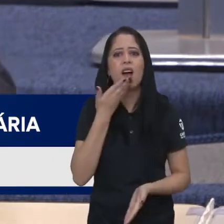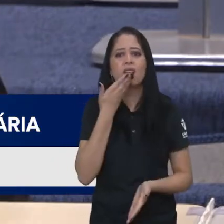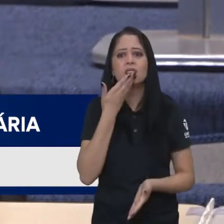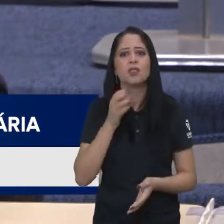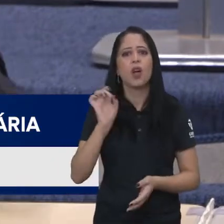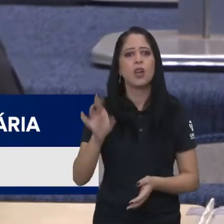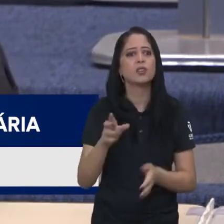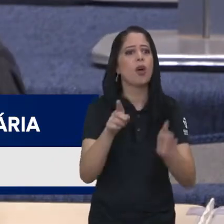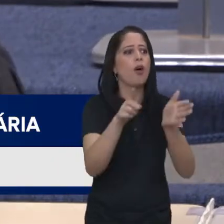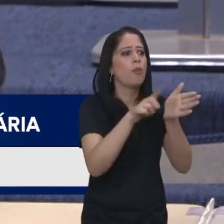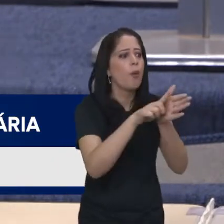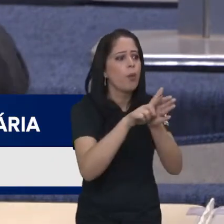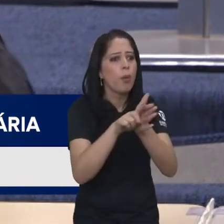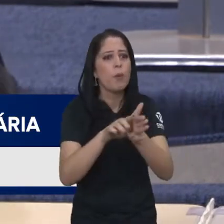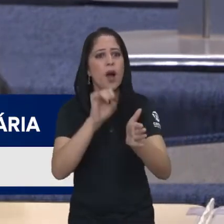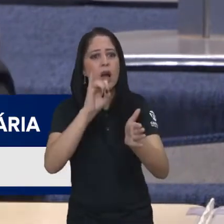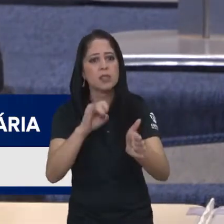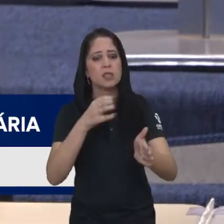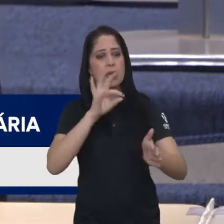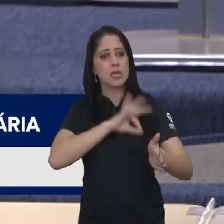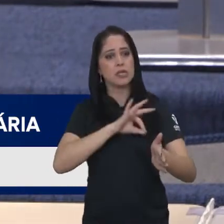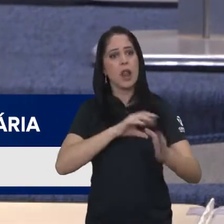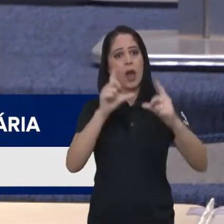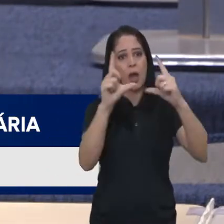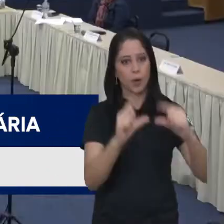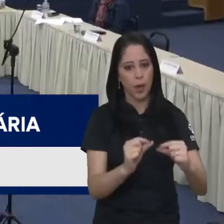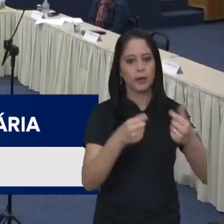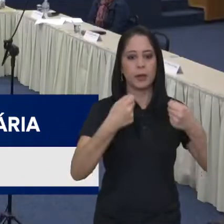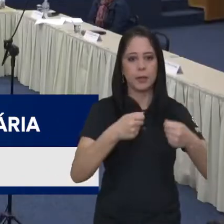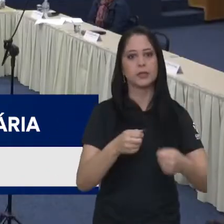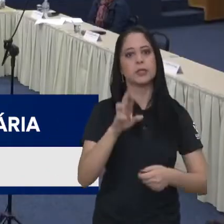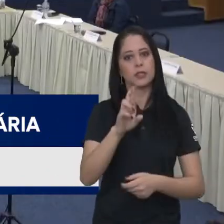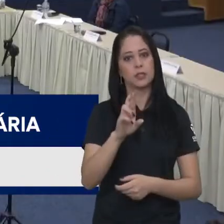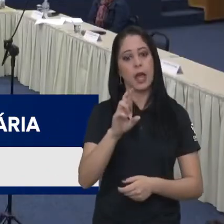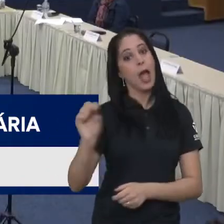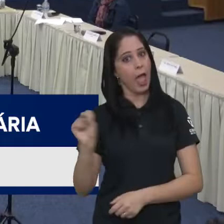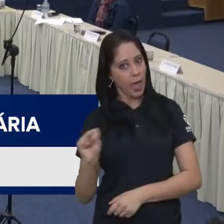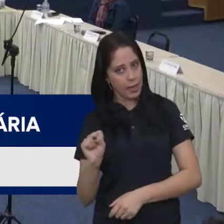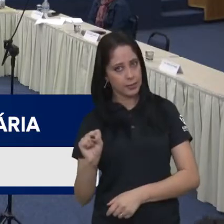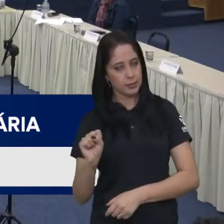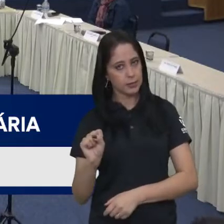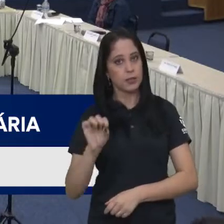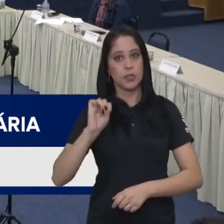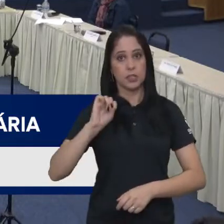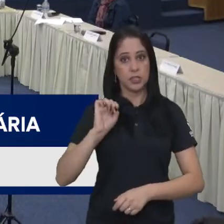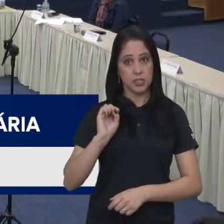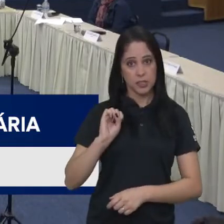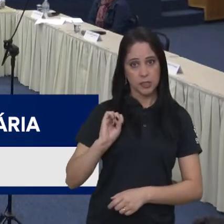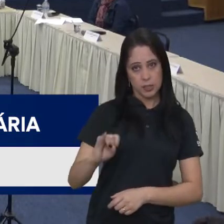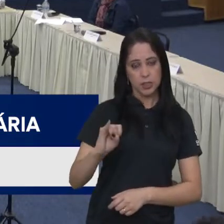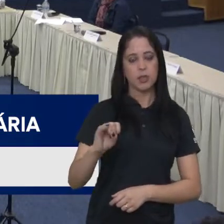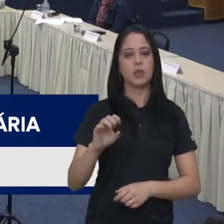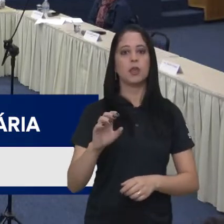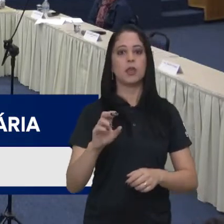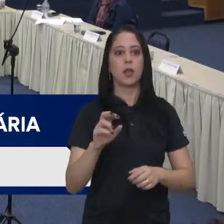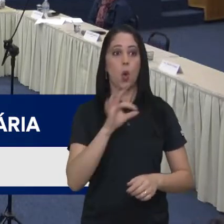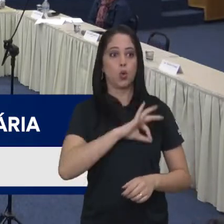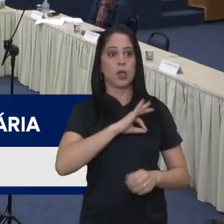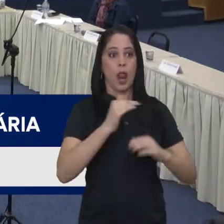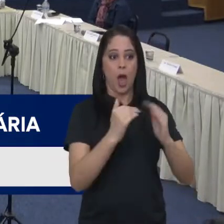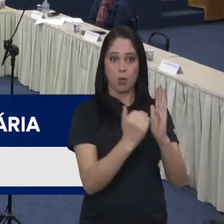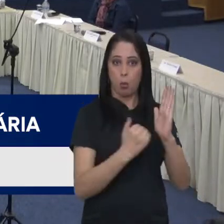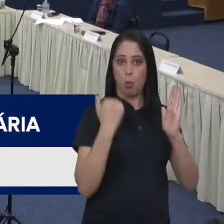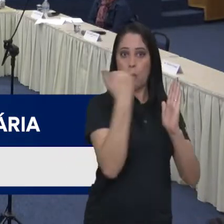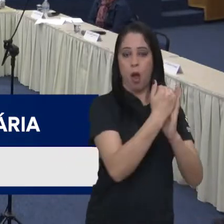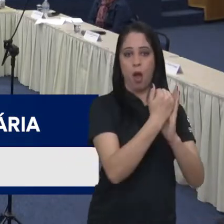se está abaixo da renda tem que ser Reúdo-Biê Doutor, a gente pode ter acesso a esses processos? Claro,